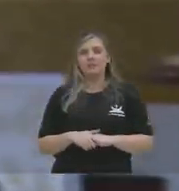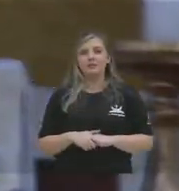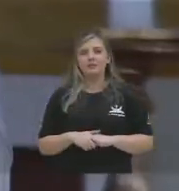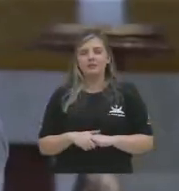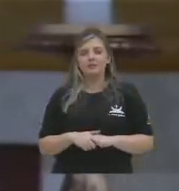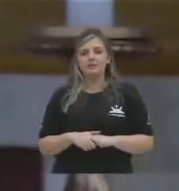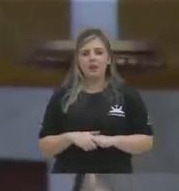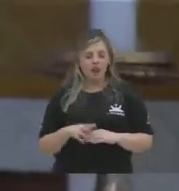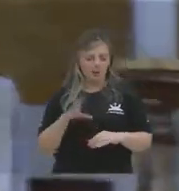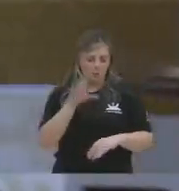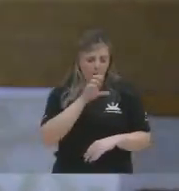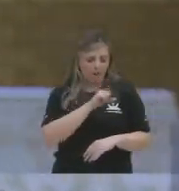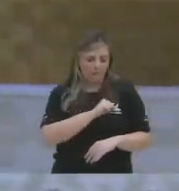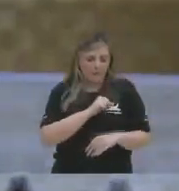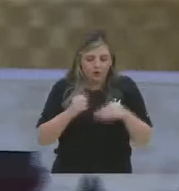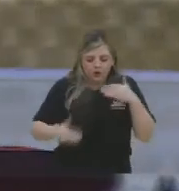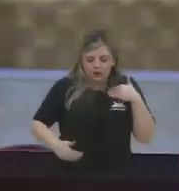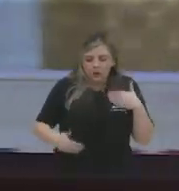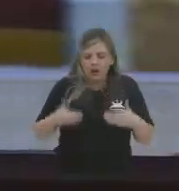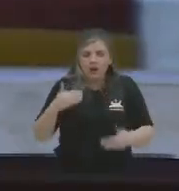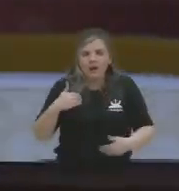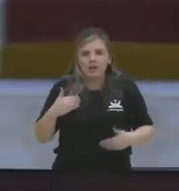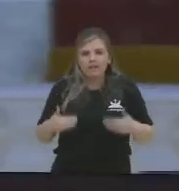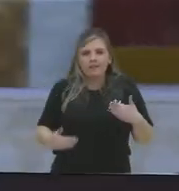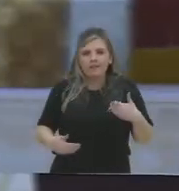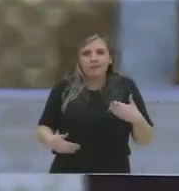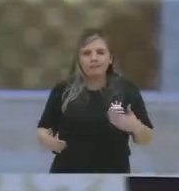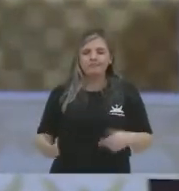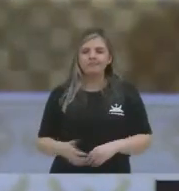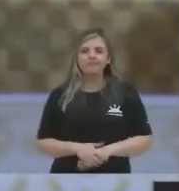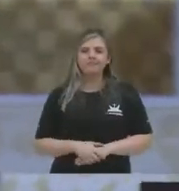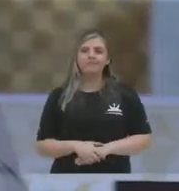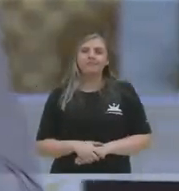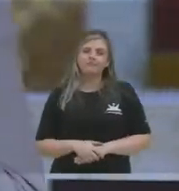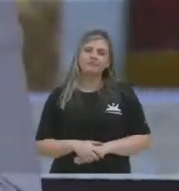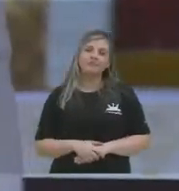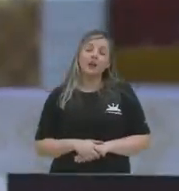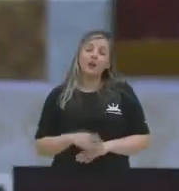ossos. E olha aqui, ó, eu vou dizer uma coisa para vocês.